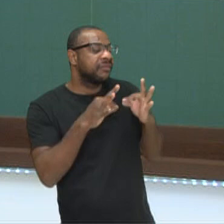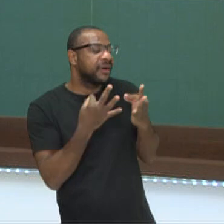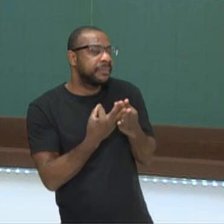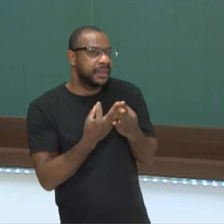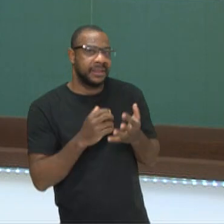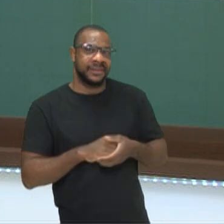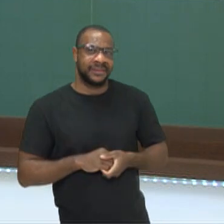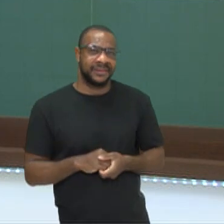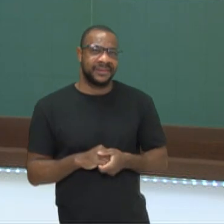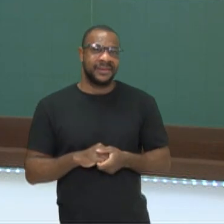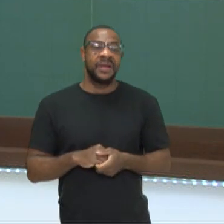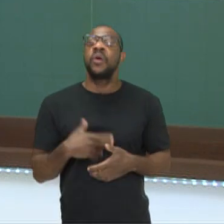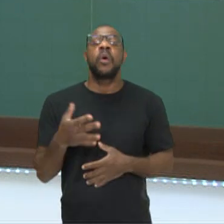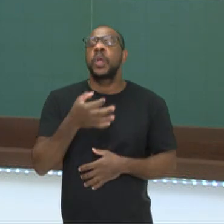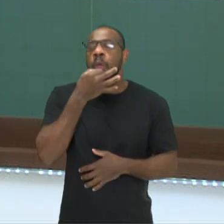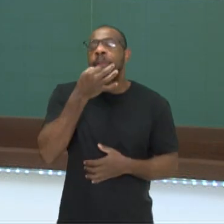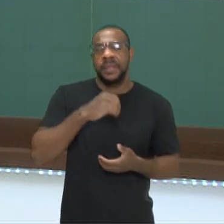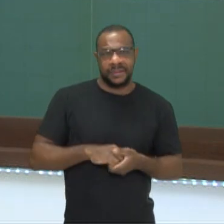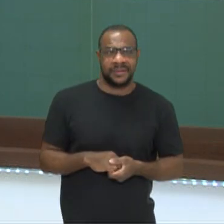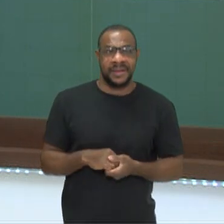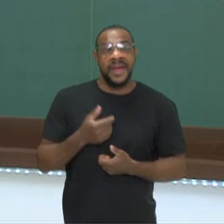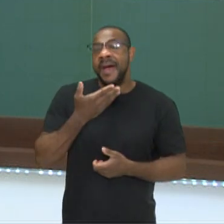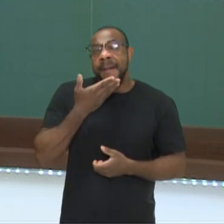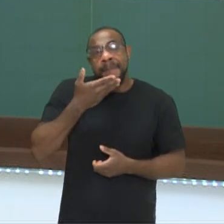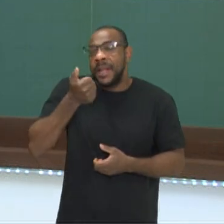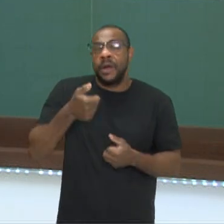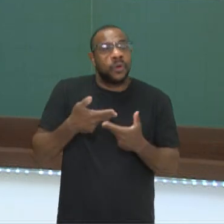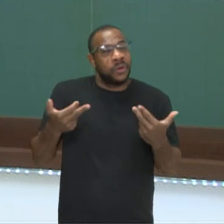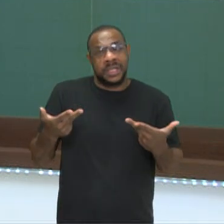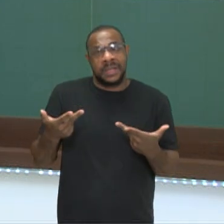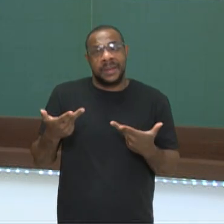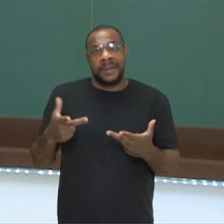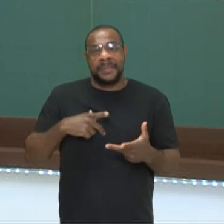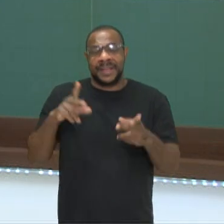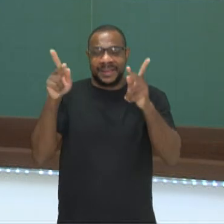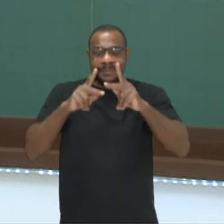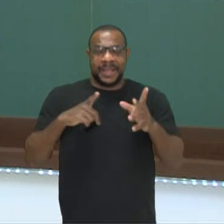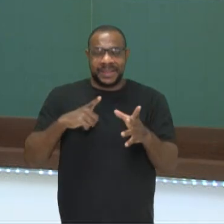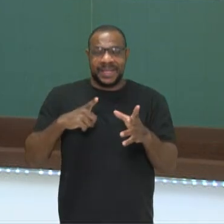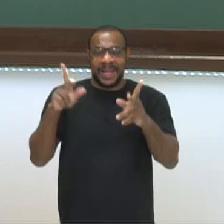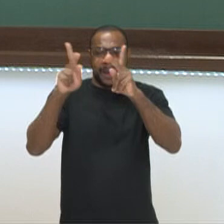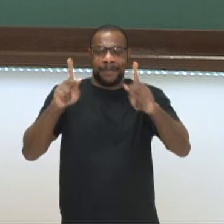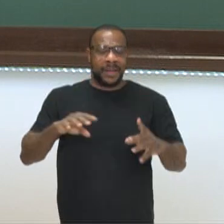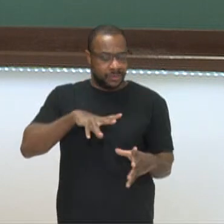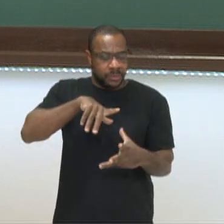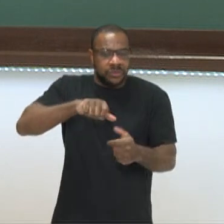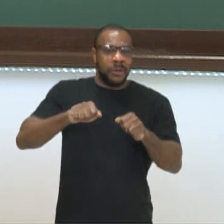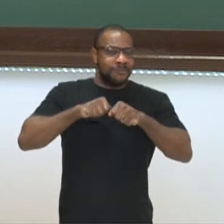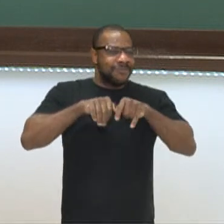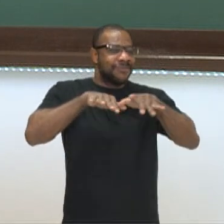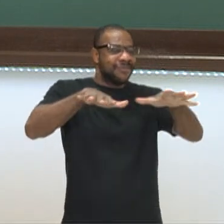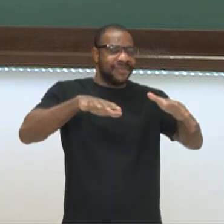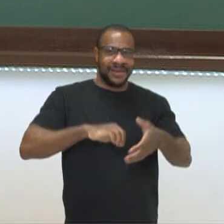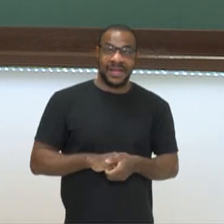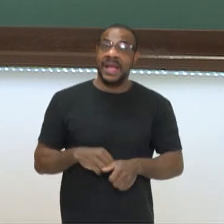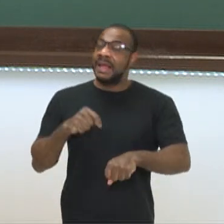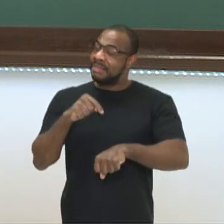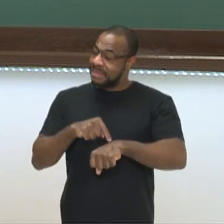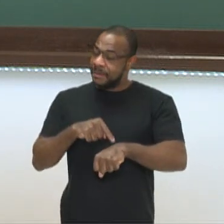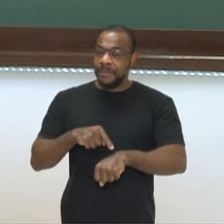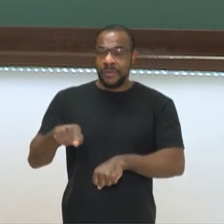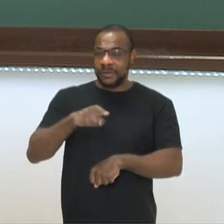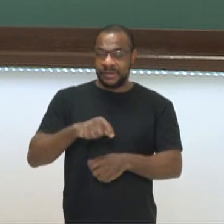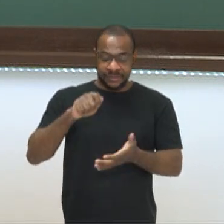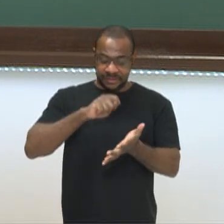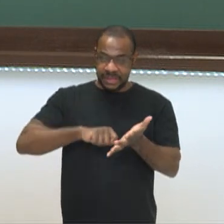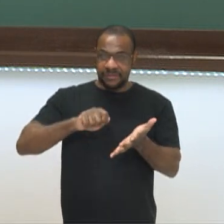e ame a sua família. É a melhor coisa que você faz para promover a paz mundial. Vamos dar um tempo para você escrever